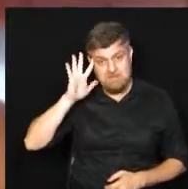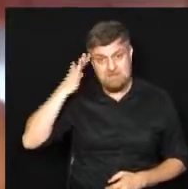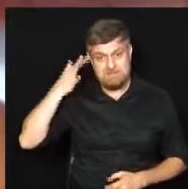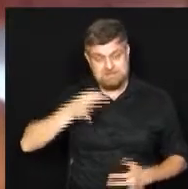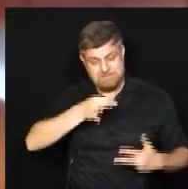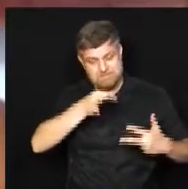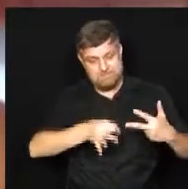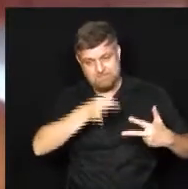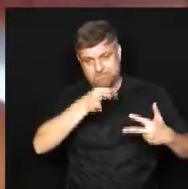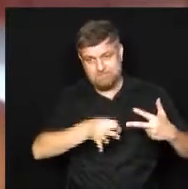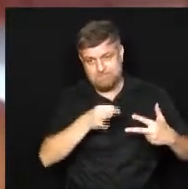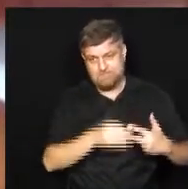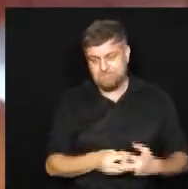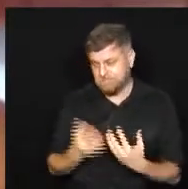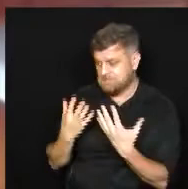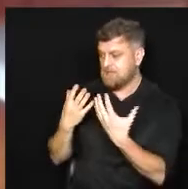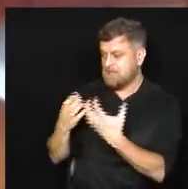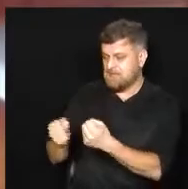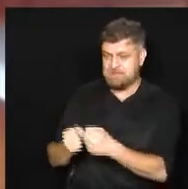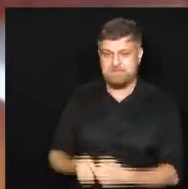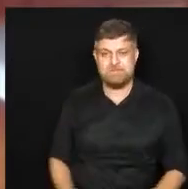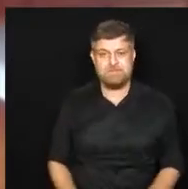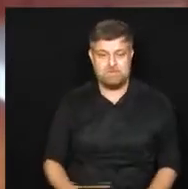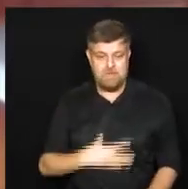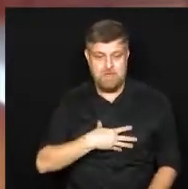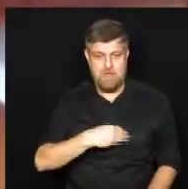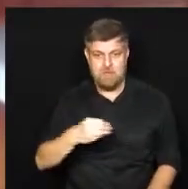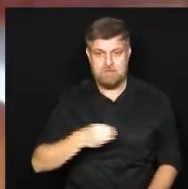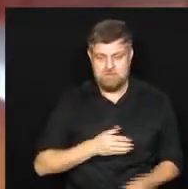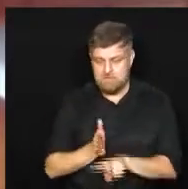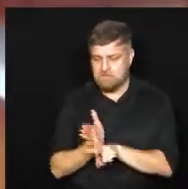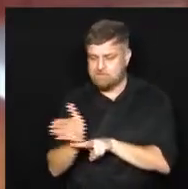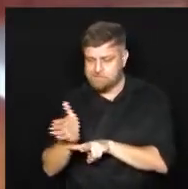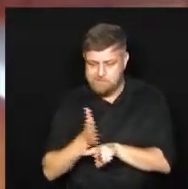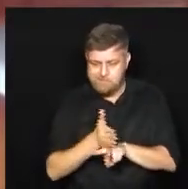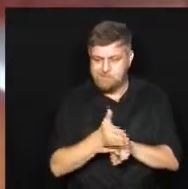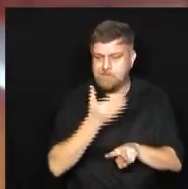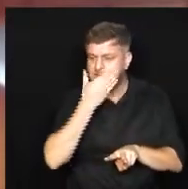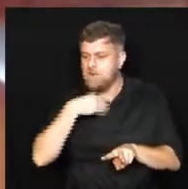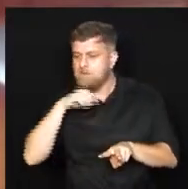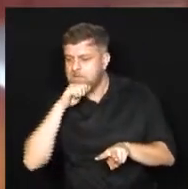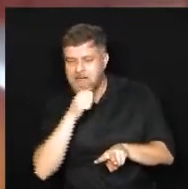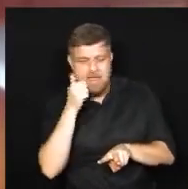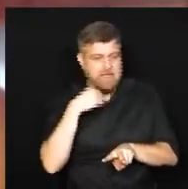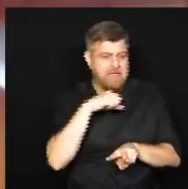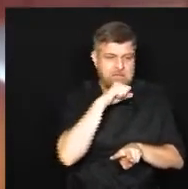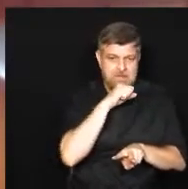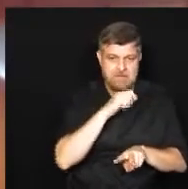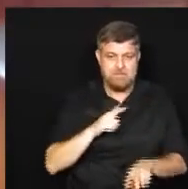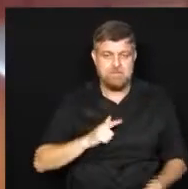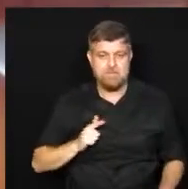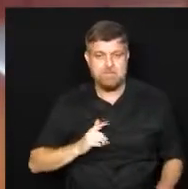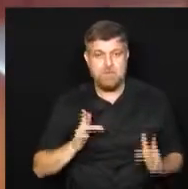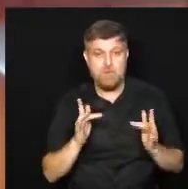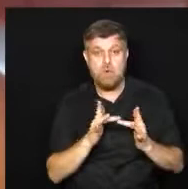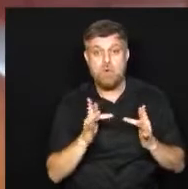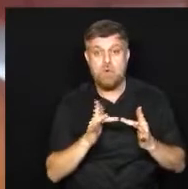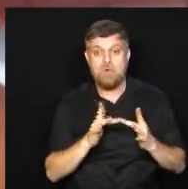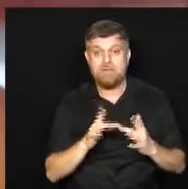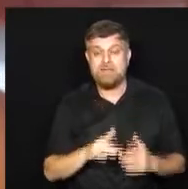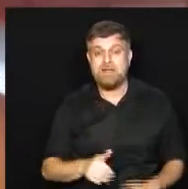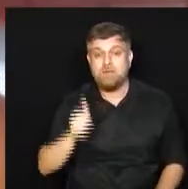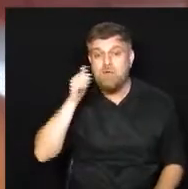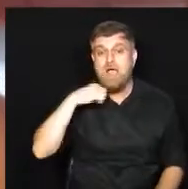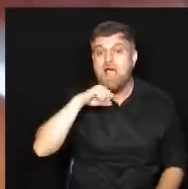da justiça favorável à guarda compartilhada e, na ocasião, a própria justiça passou os contatos e o endereço